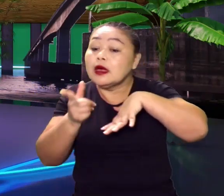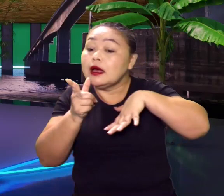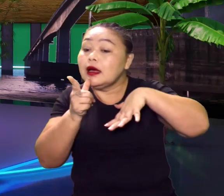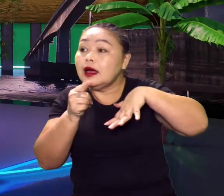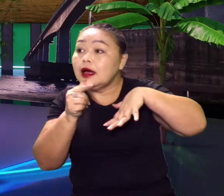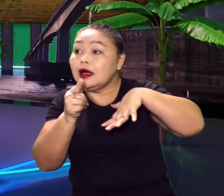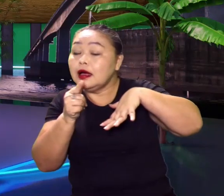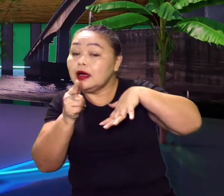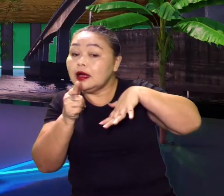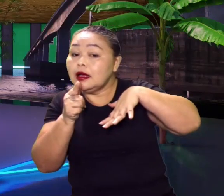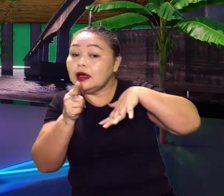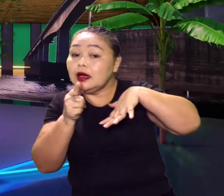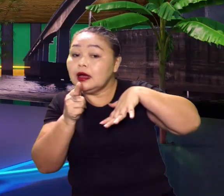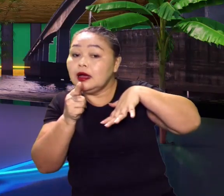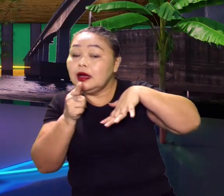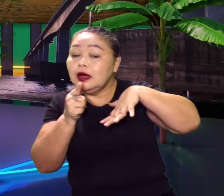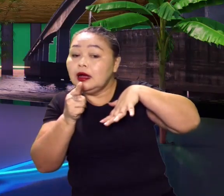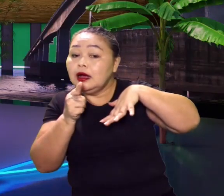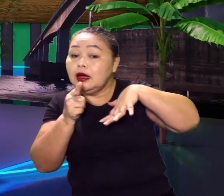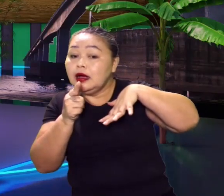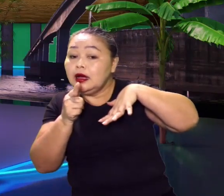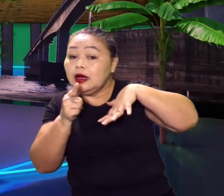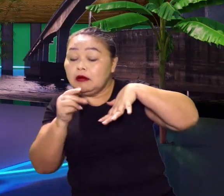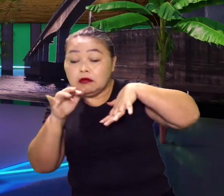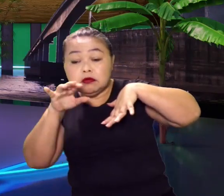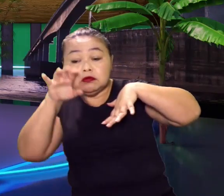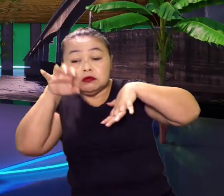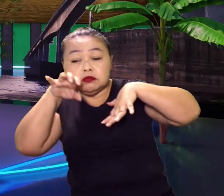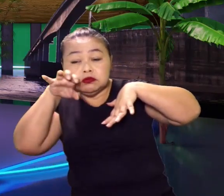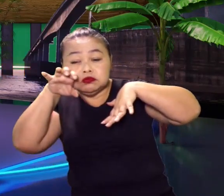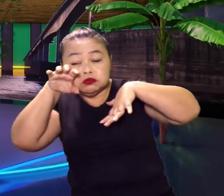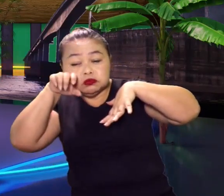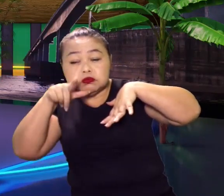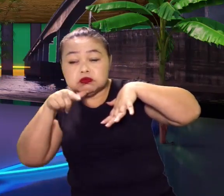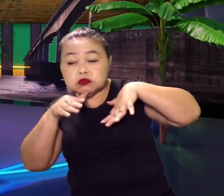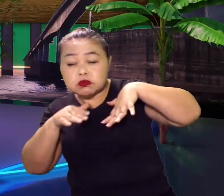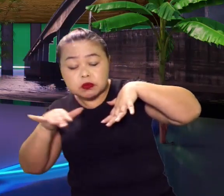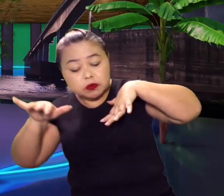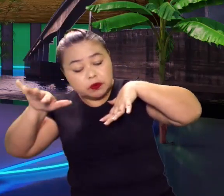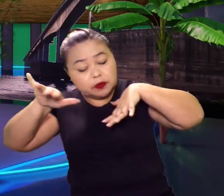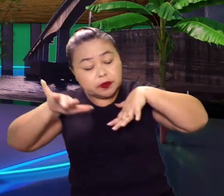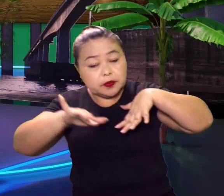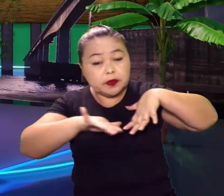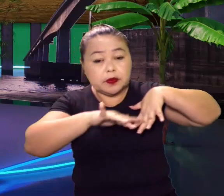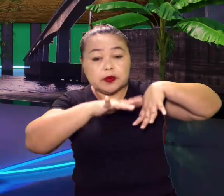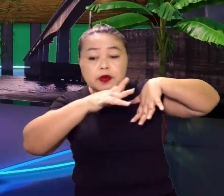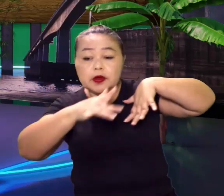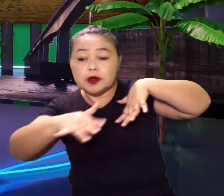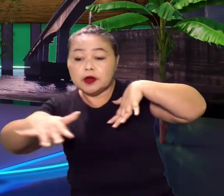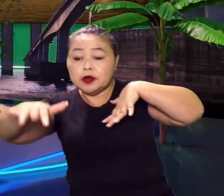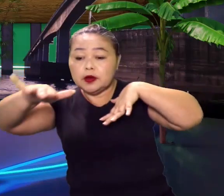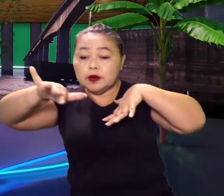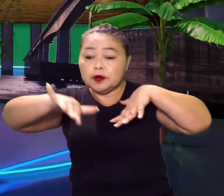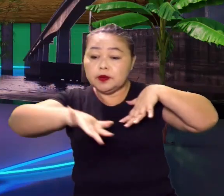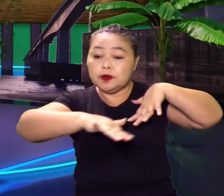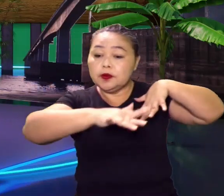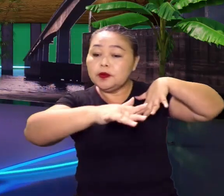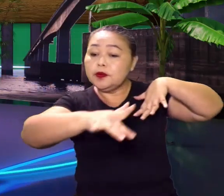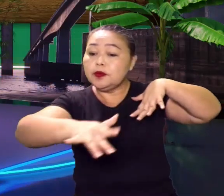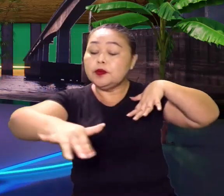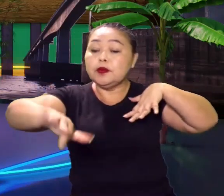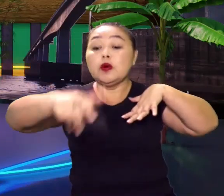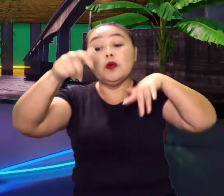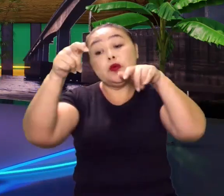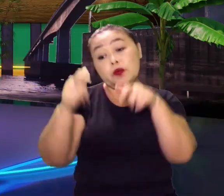água, ela chove, leva para dentro do rio, que o rio vai levando aquela matéria para outros